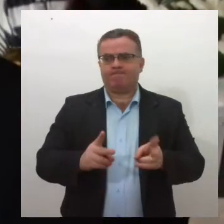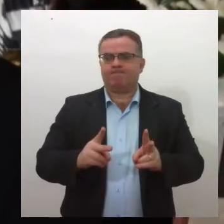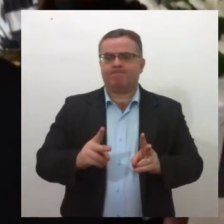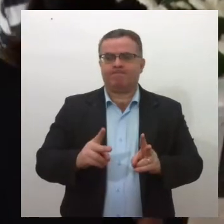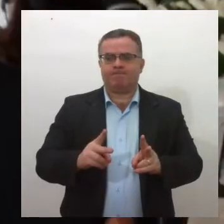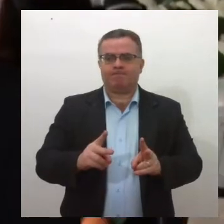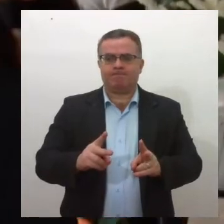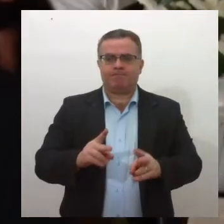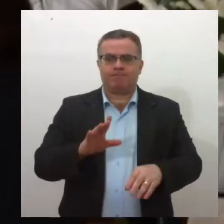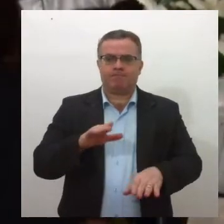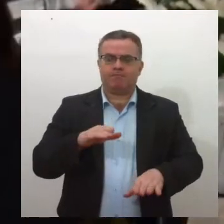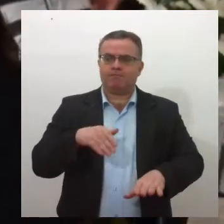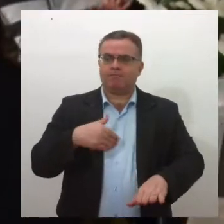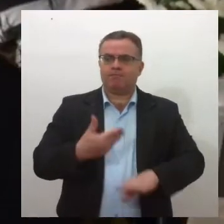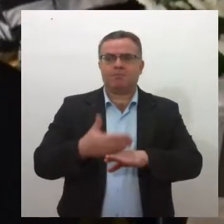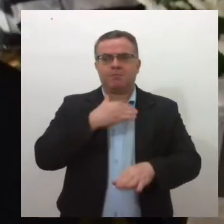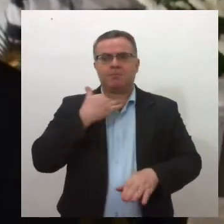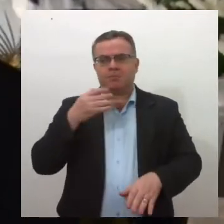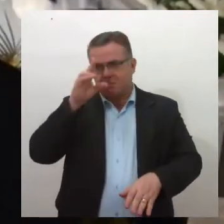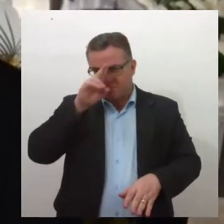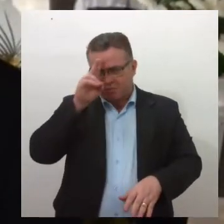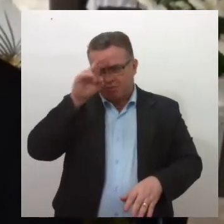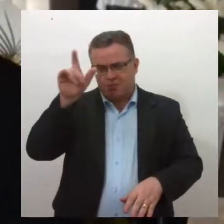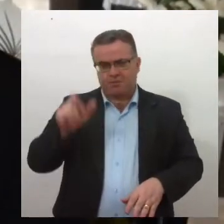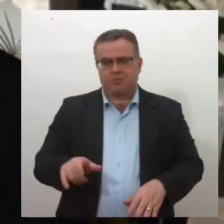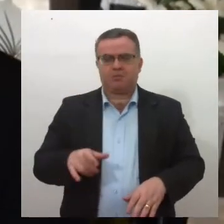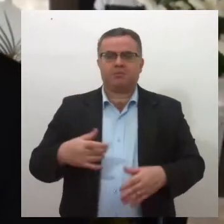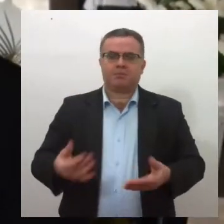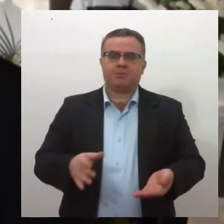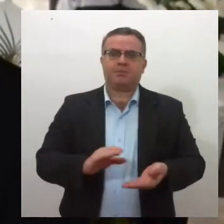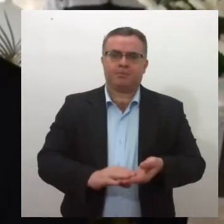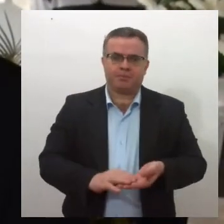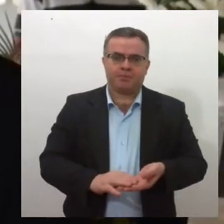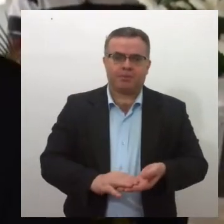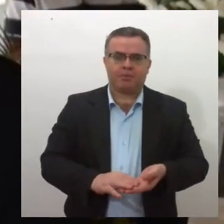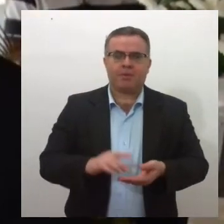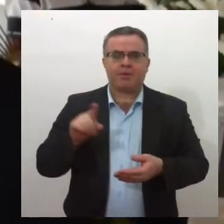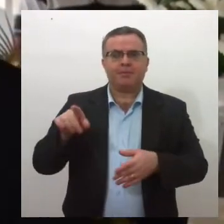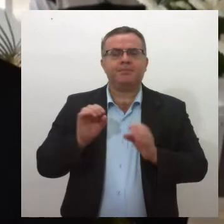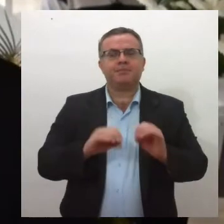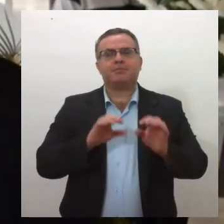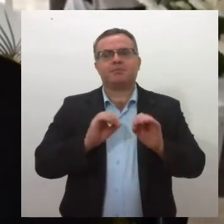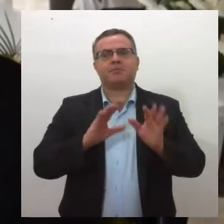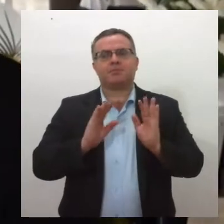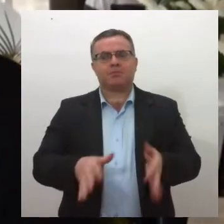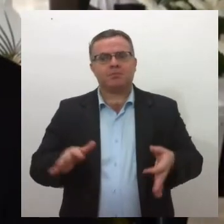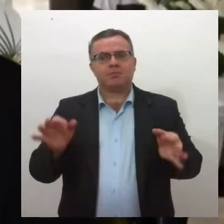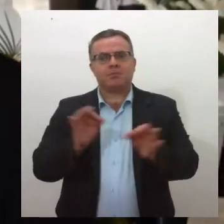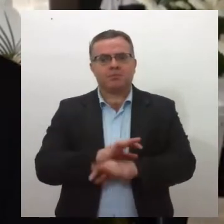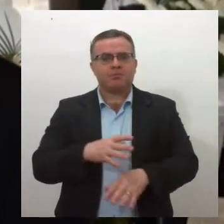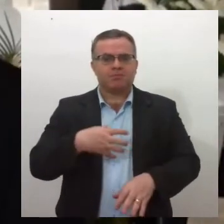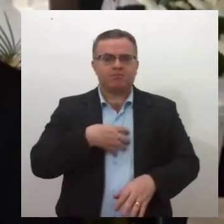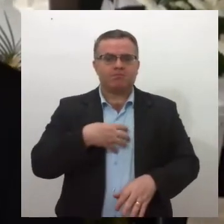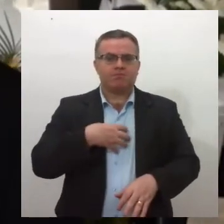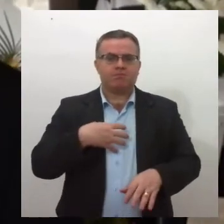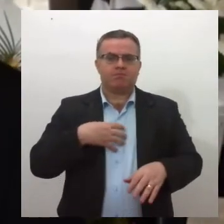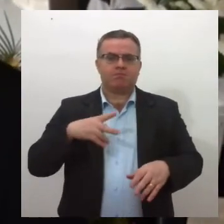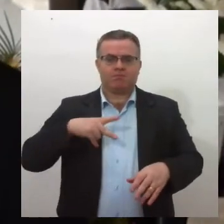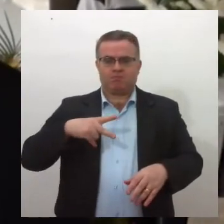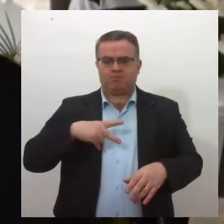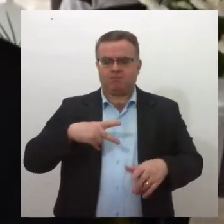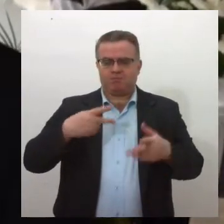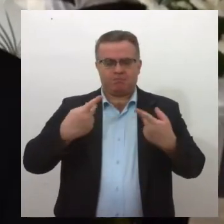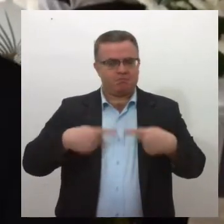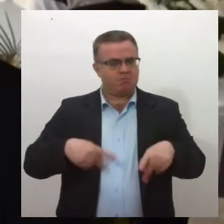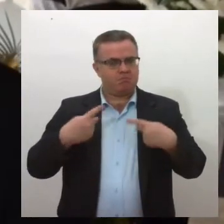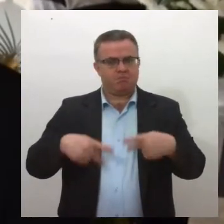comigo até o final da minha vida, e alguns ensinamentos que ele deixou para mim particularmente,